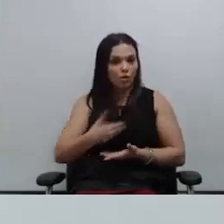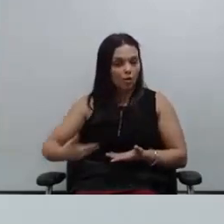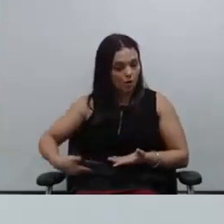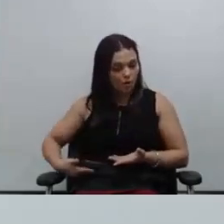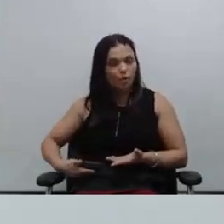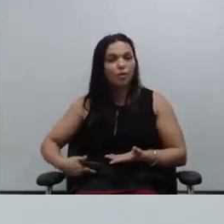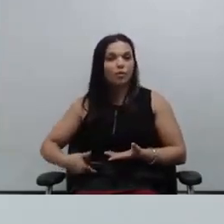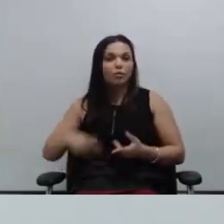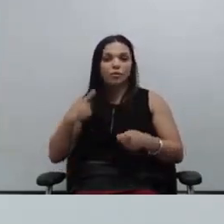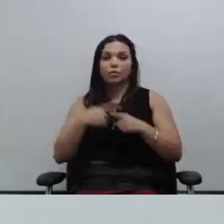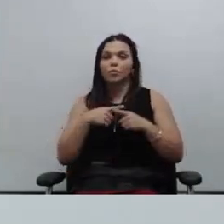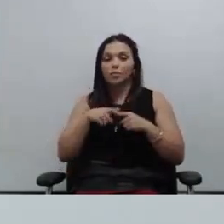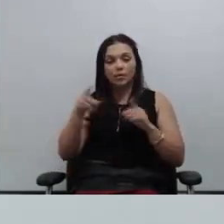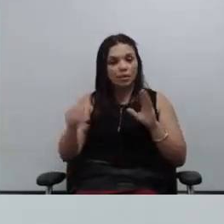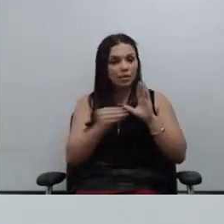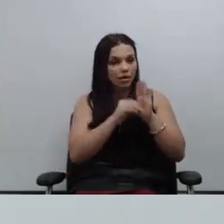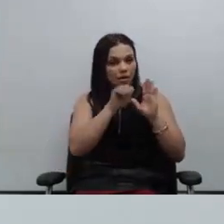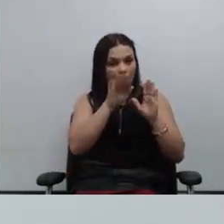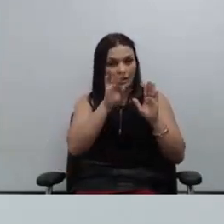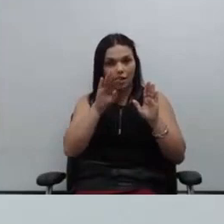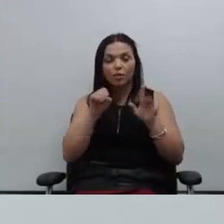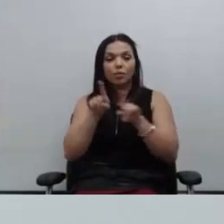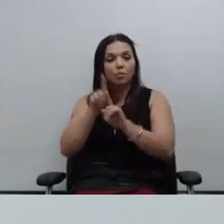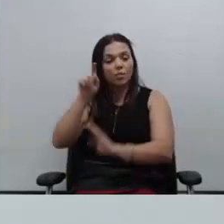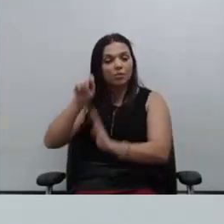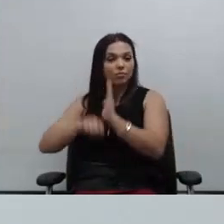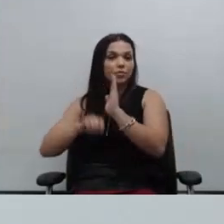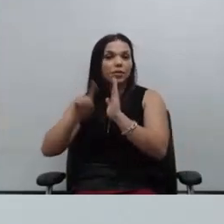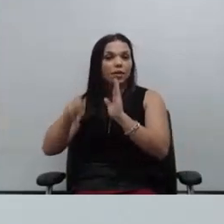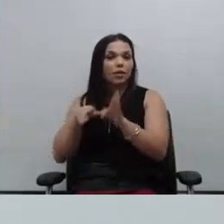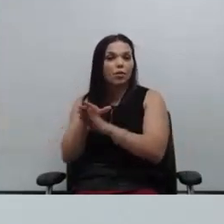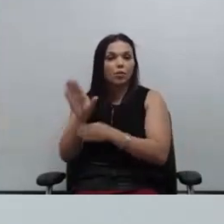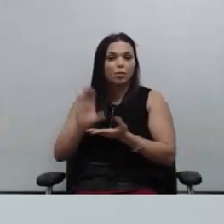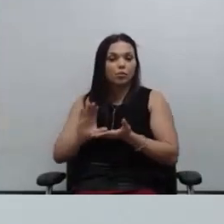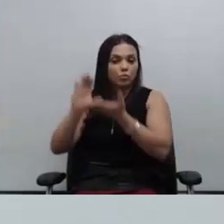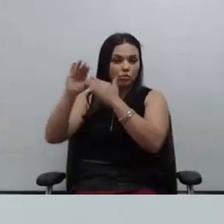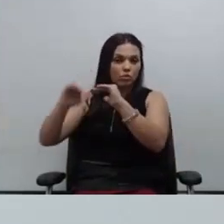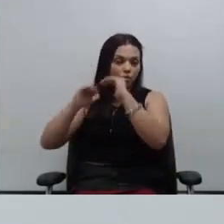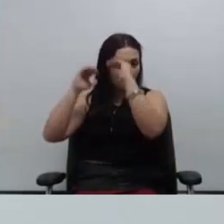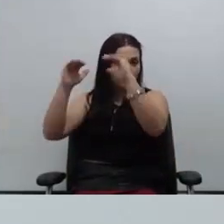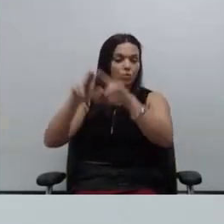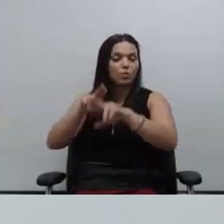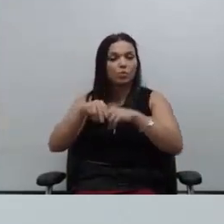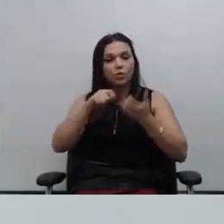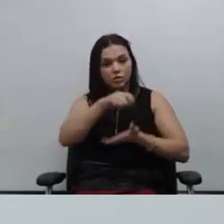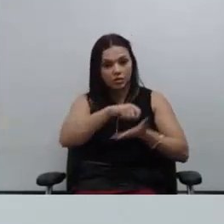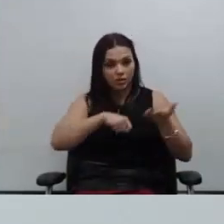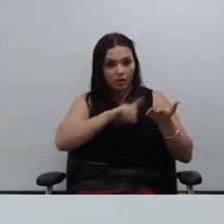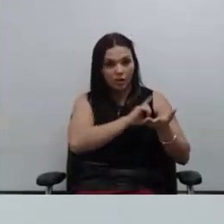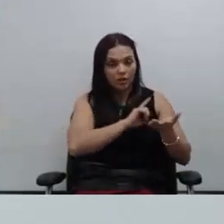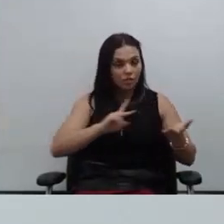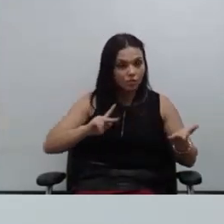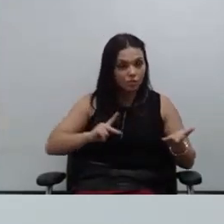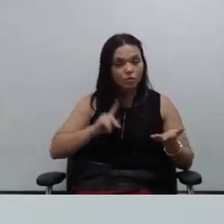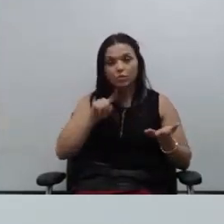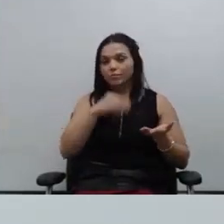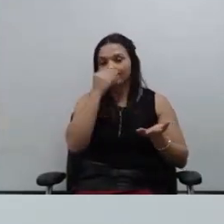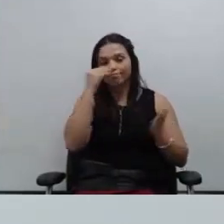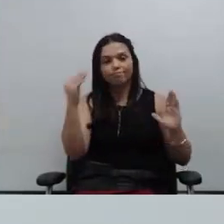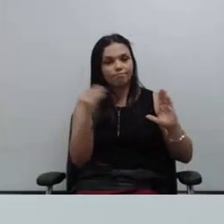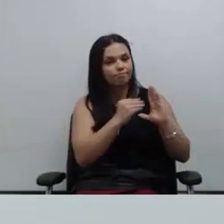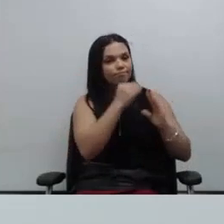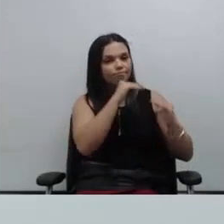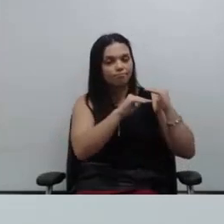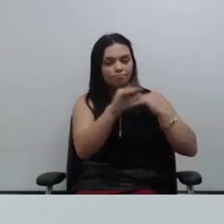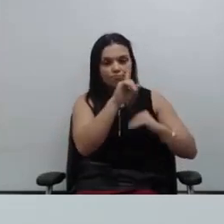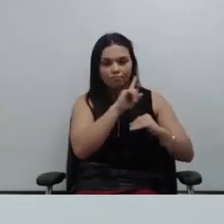ato havia sido convalidado também pelo Conselho Superior. Em seguida, os embargos de declaração opostos pela defensora pública foram rejeitados